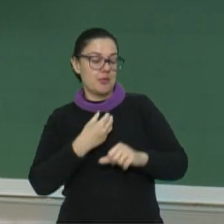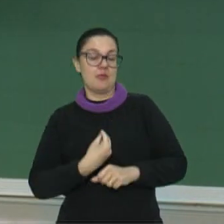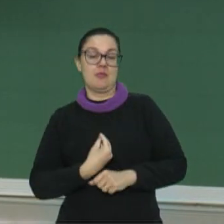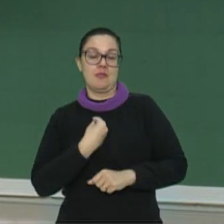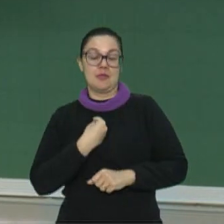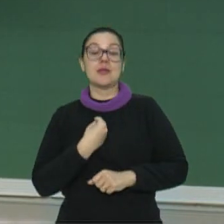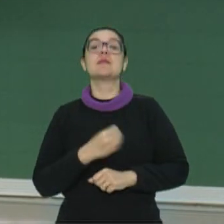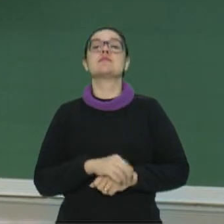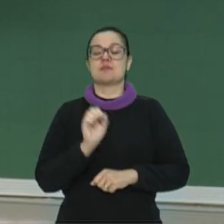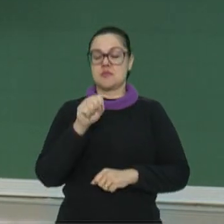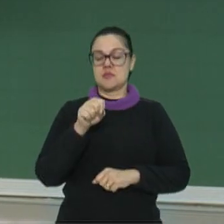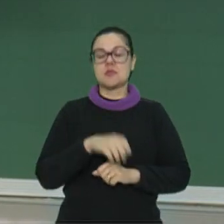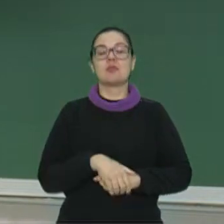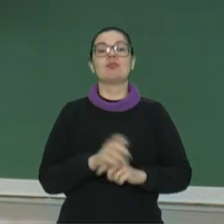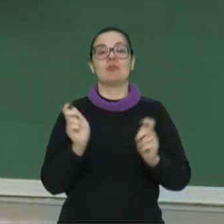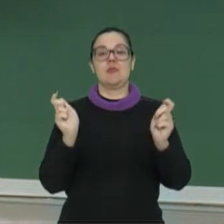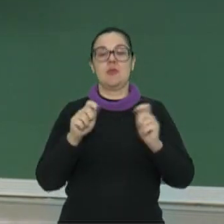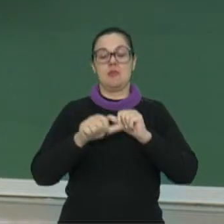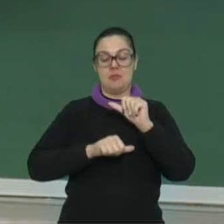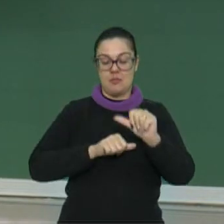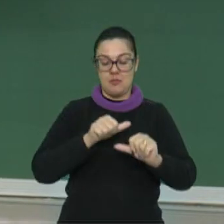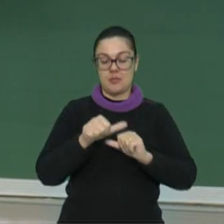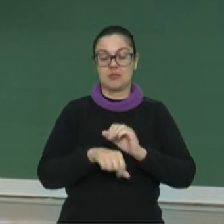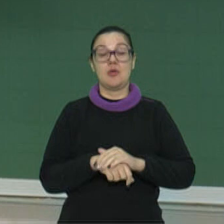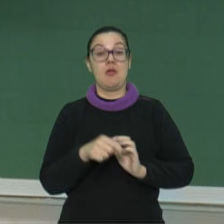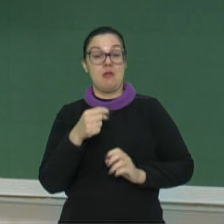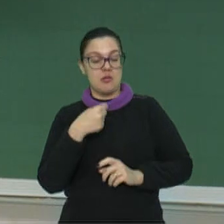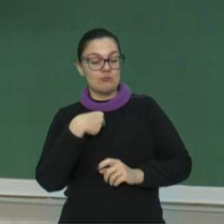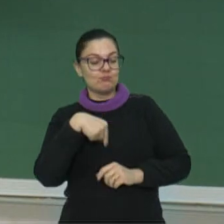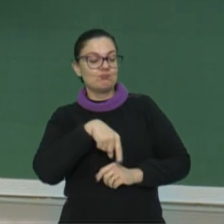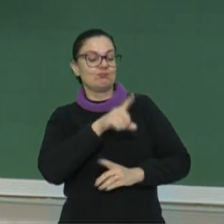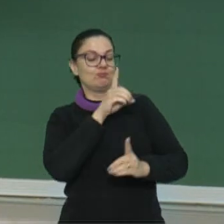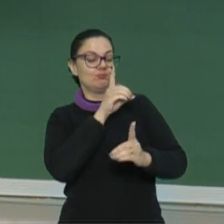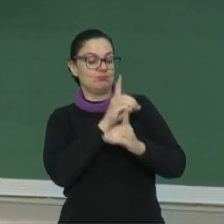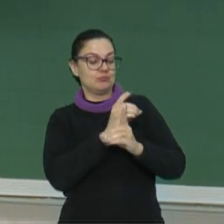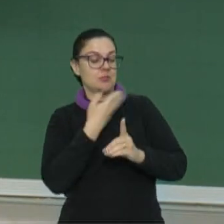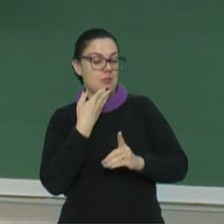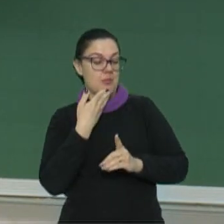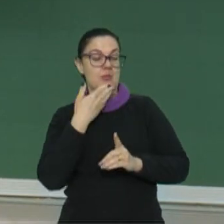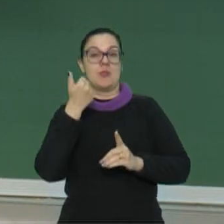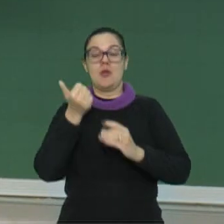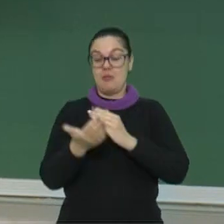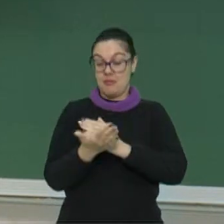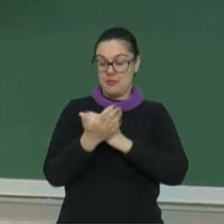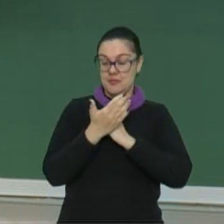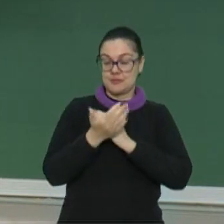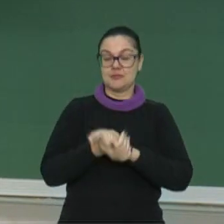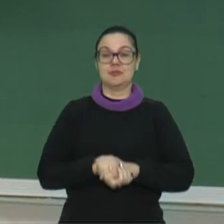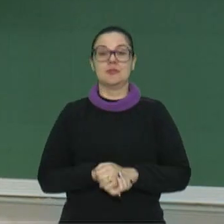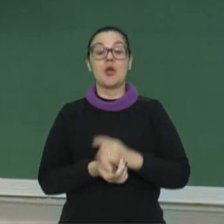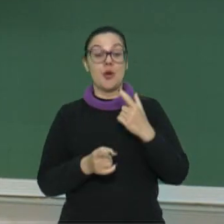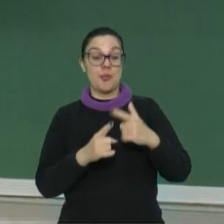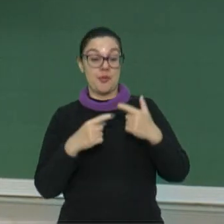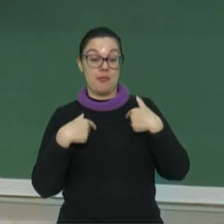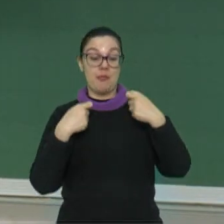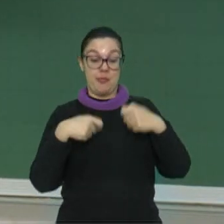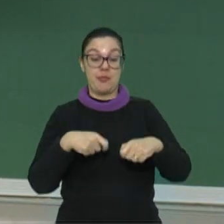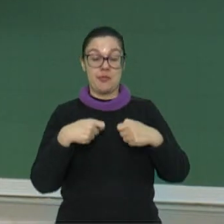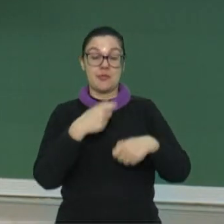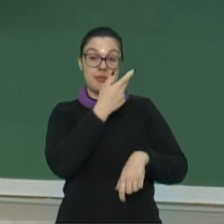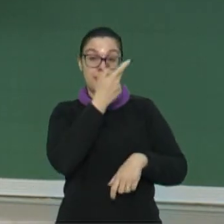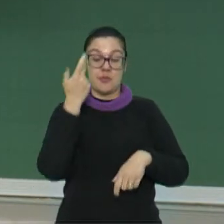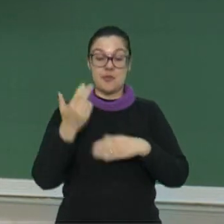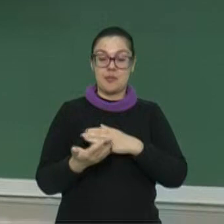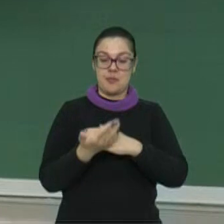temos que pensar, sim, há possibilidades e eu vou encontrar aí alguém para me ajudar, porque às vezes eu preciso de alguém, de